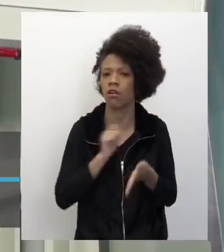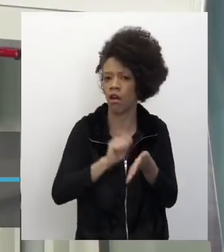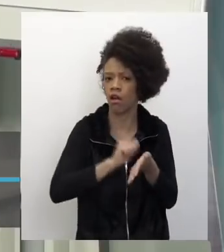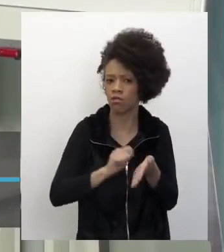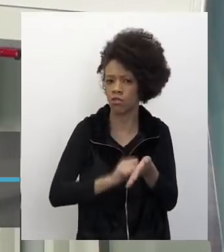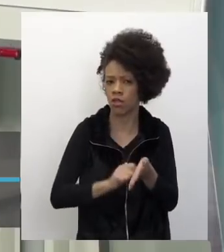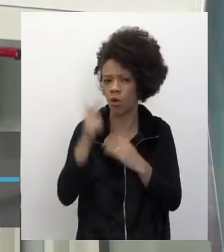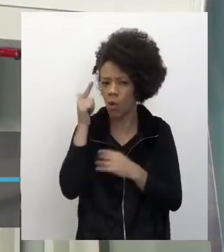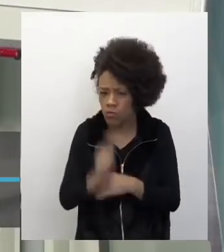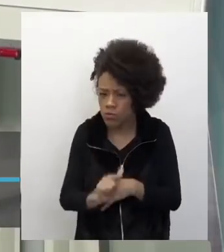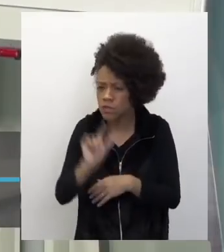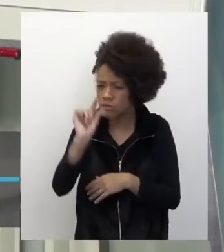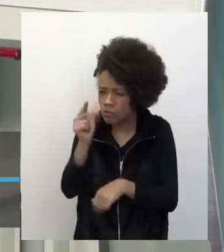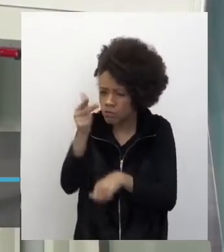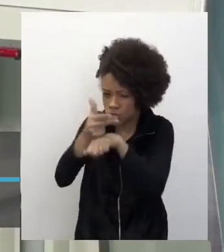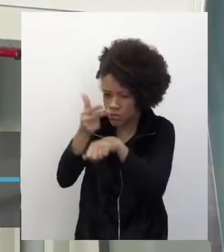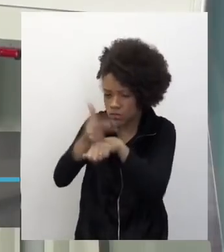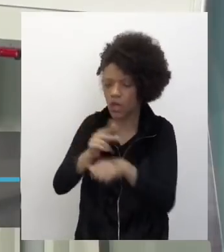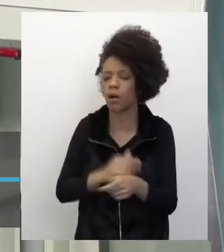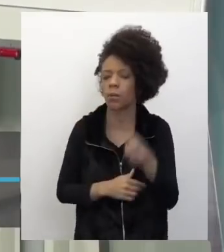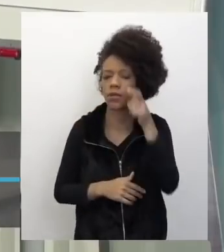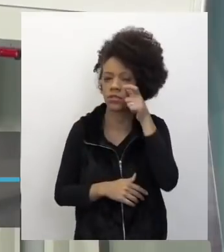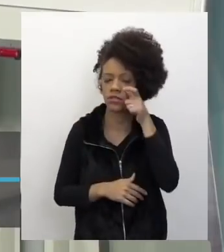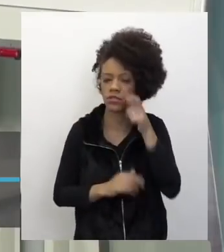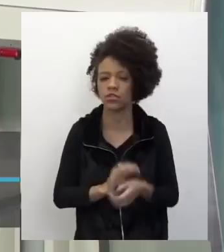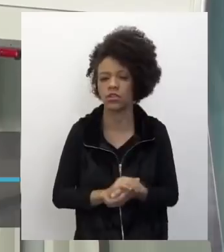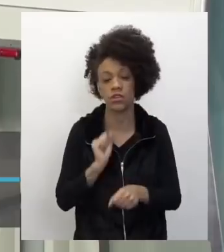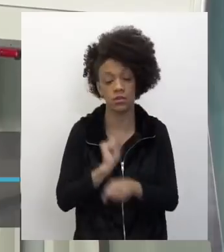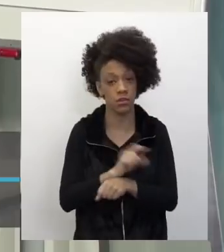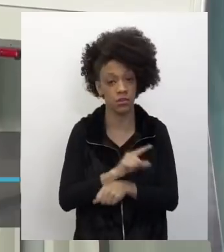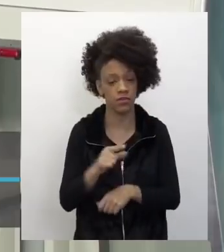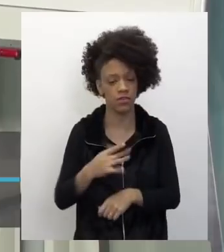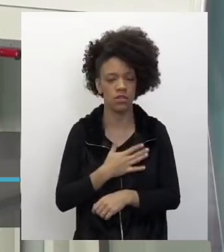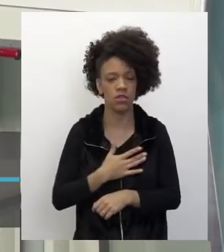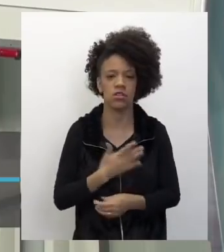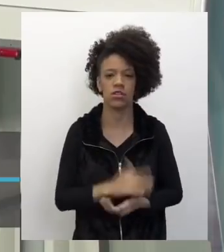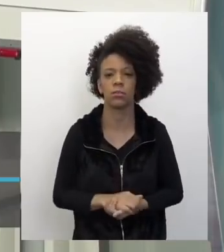trazer um pedacinho para a gente poder ver. Espero que vocês apreciem.